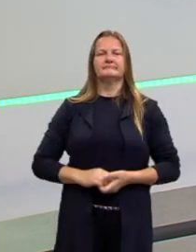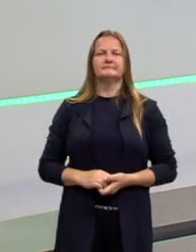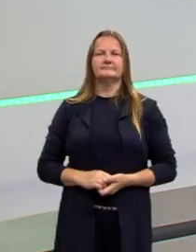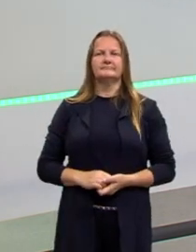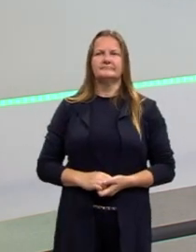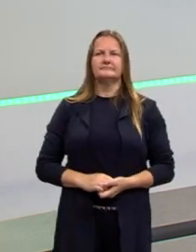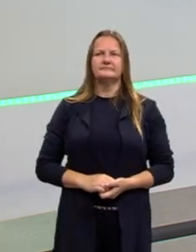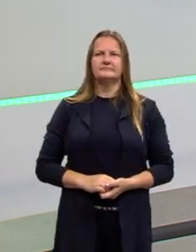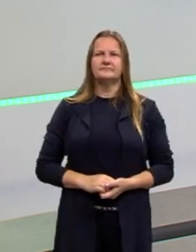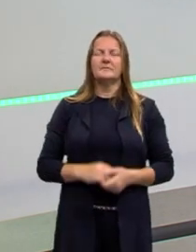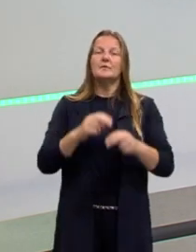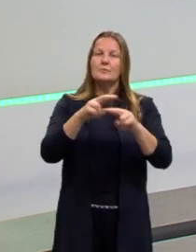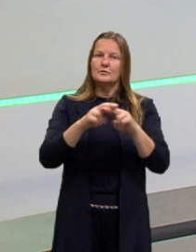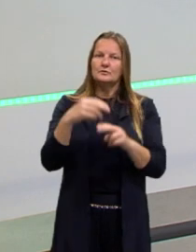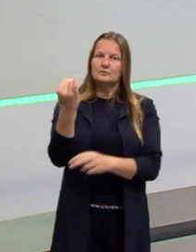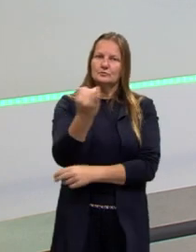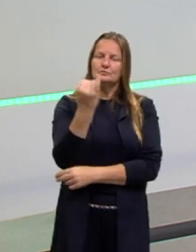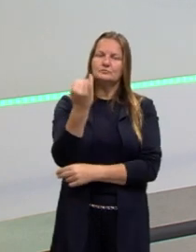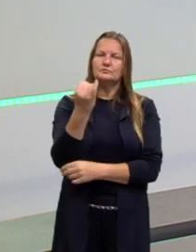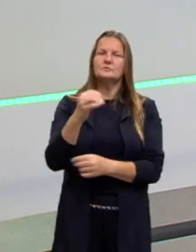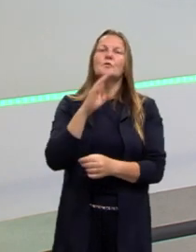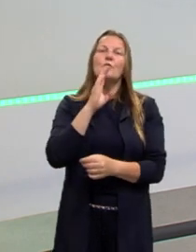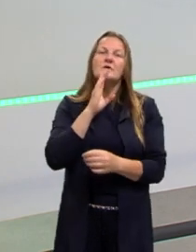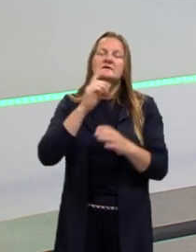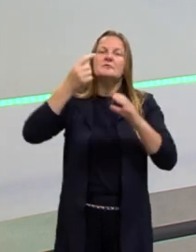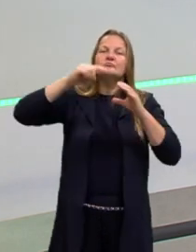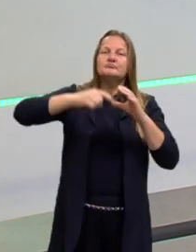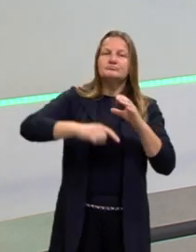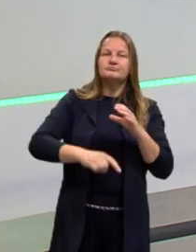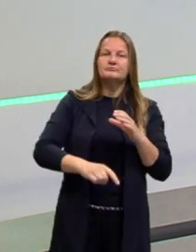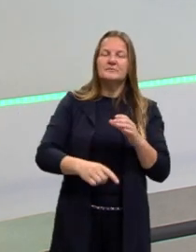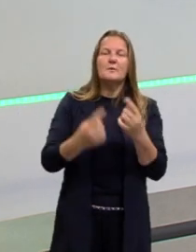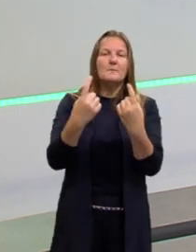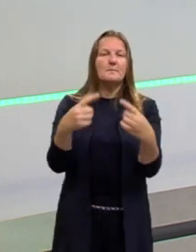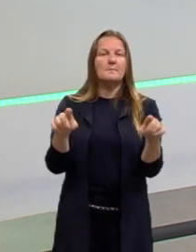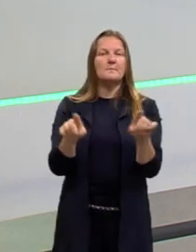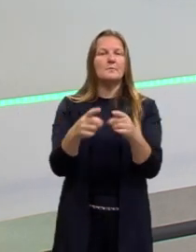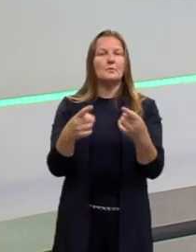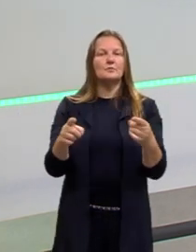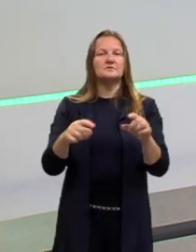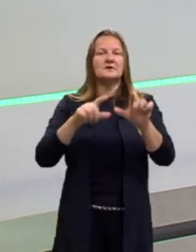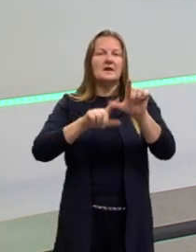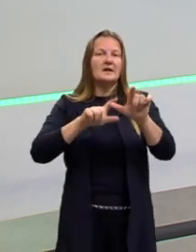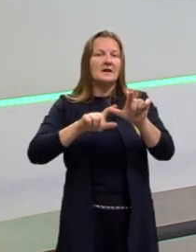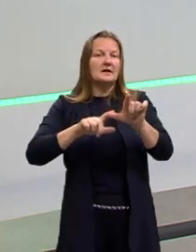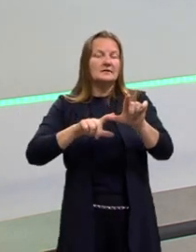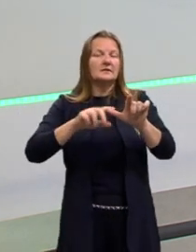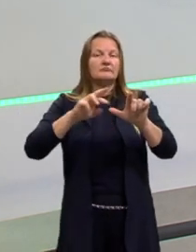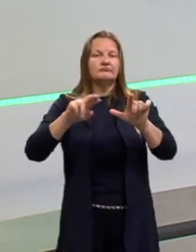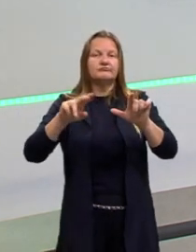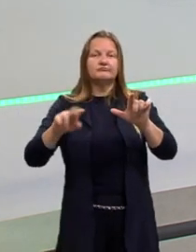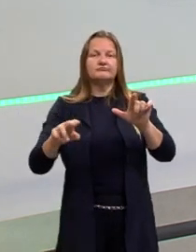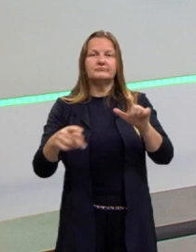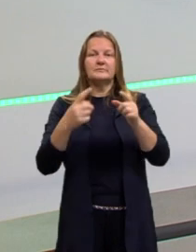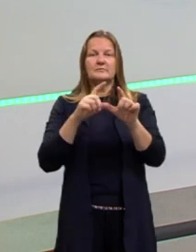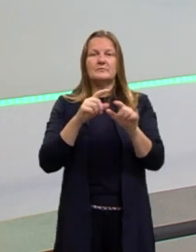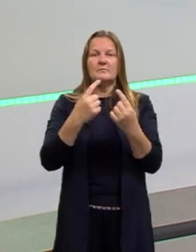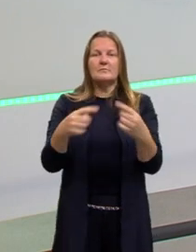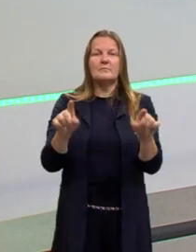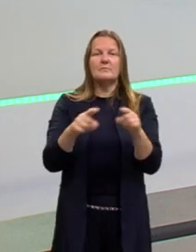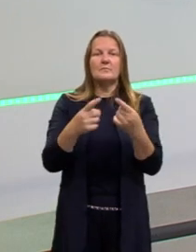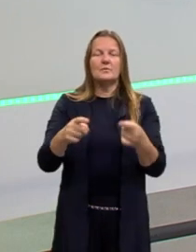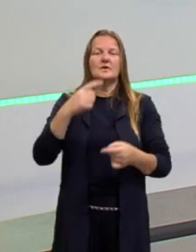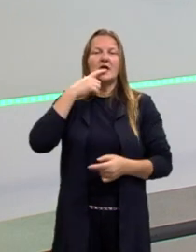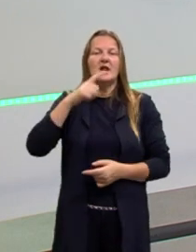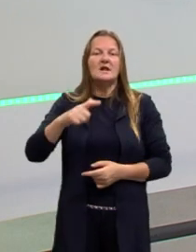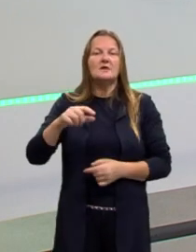por isso a importância também de se conhecer né a música em outros idiomas a importância de se conhecer a música na